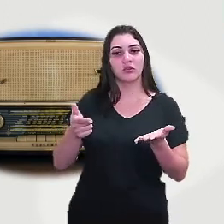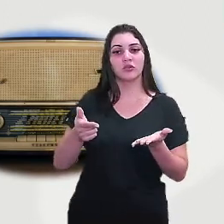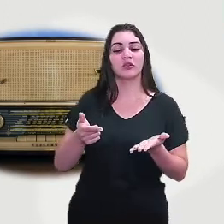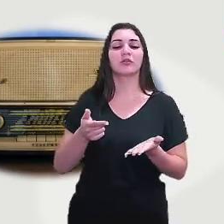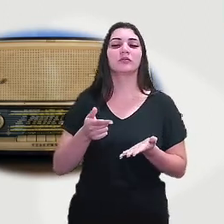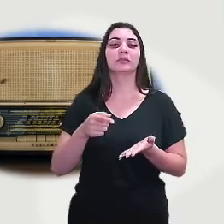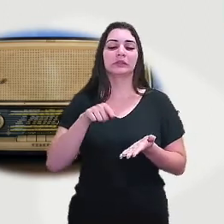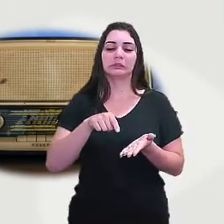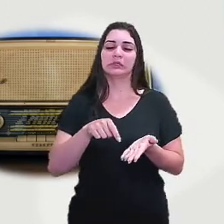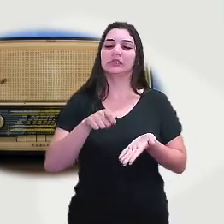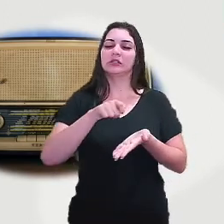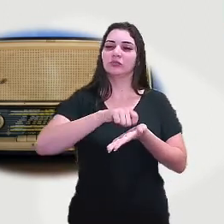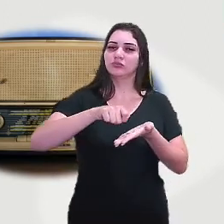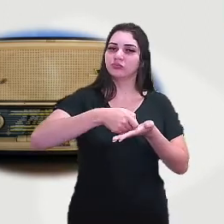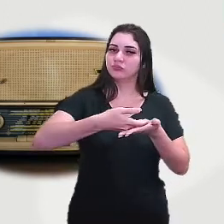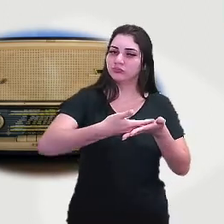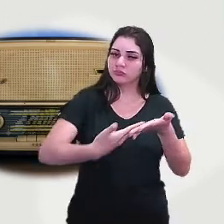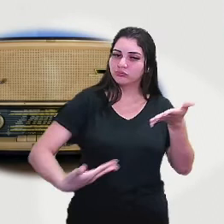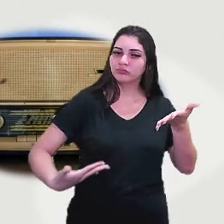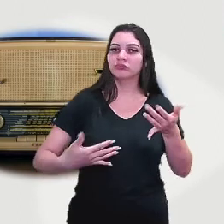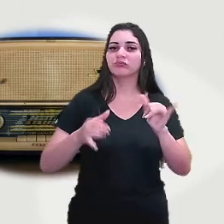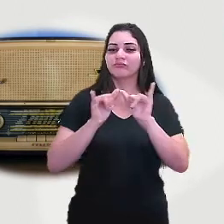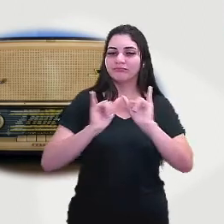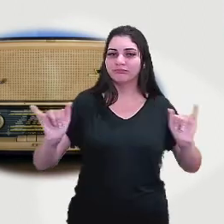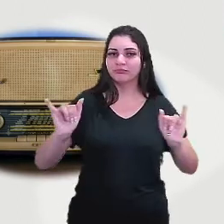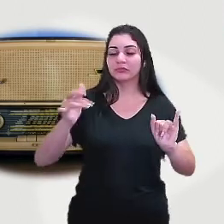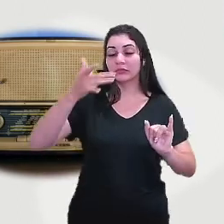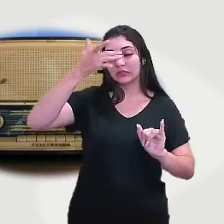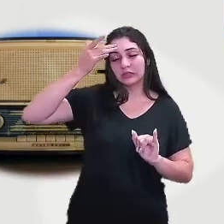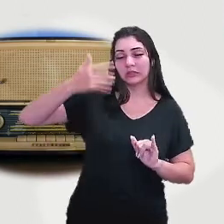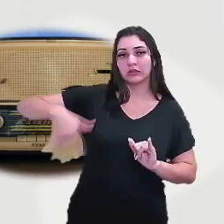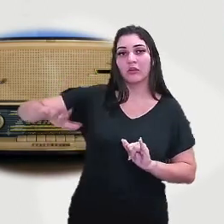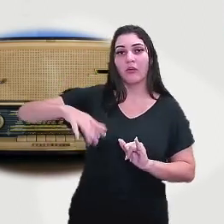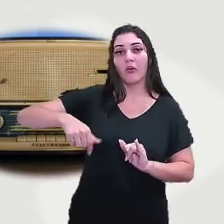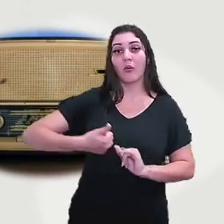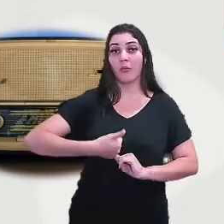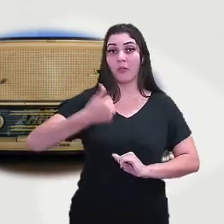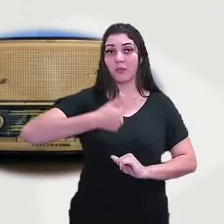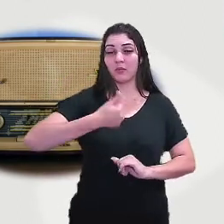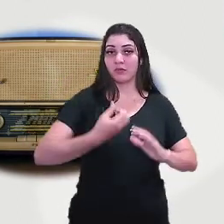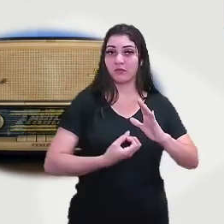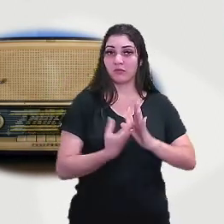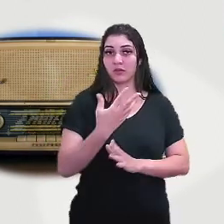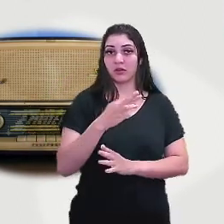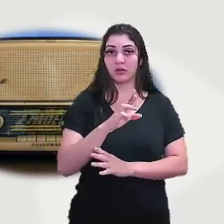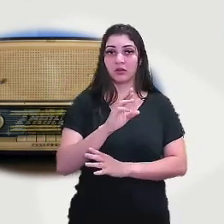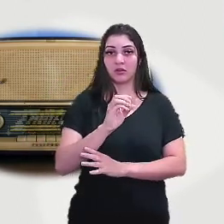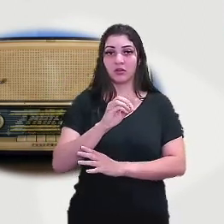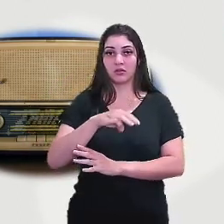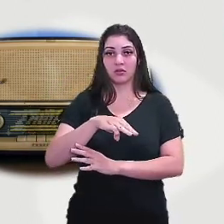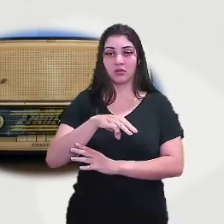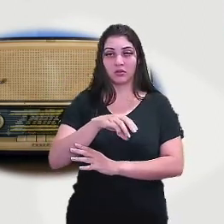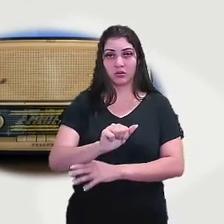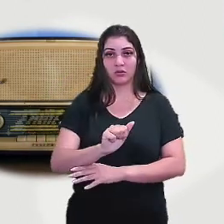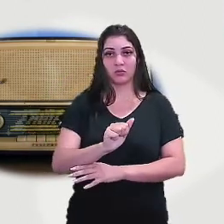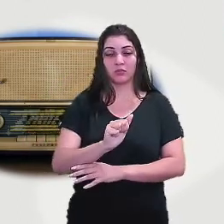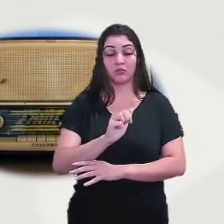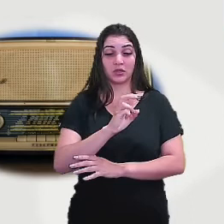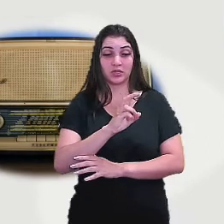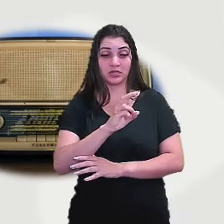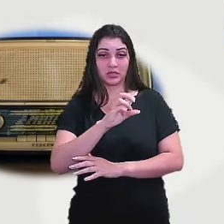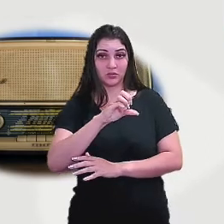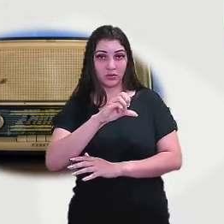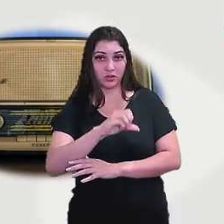comunicação impresso, que era um meio de comunicação em massa, o primeiro jornal foi produzido em Roma em 59 anos antes de